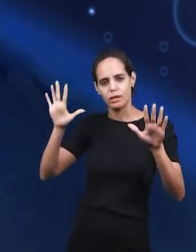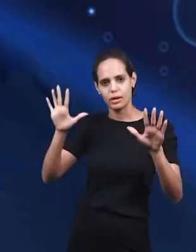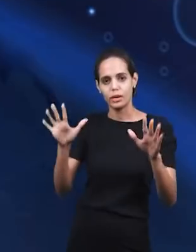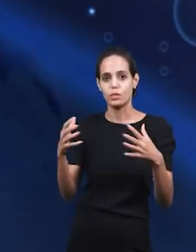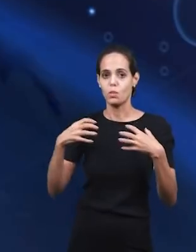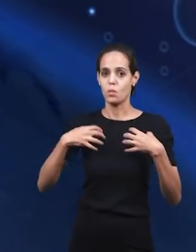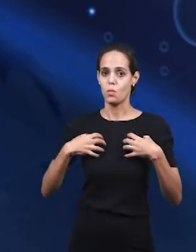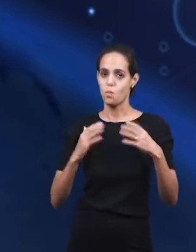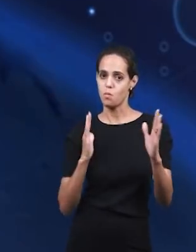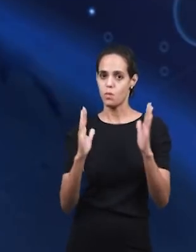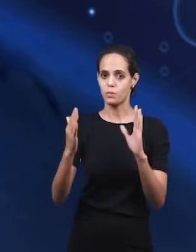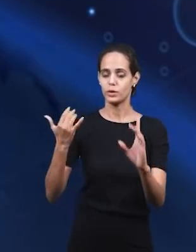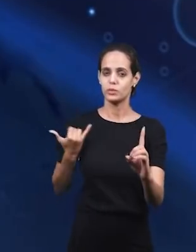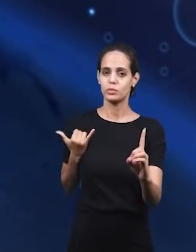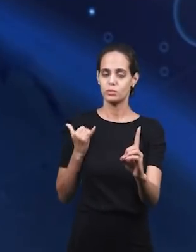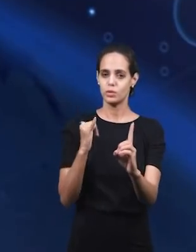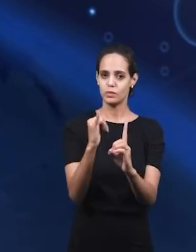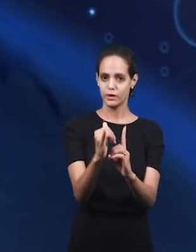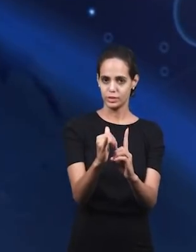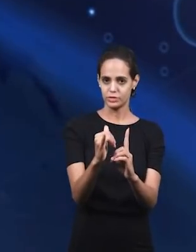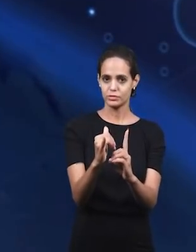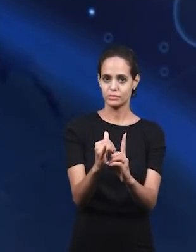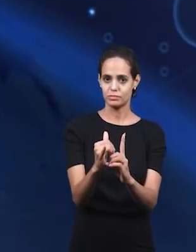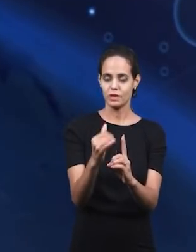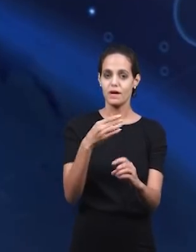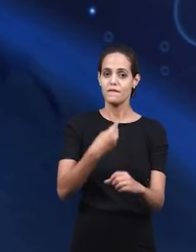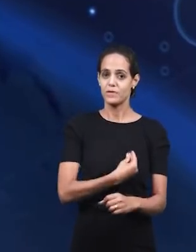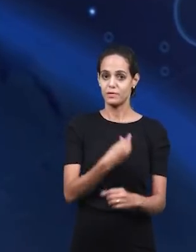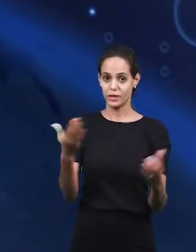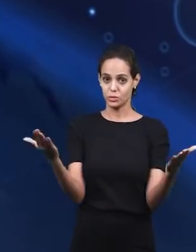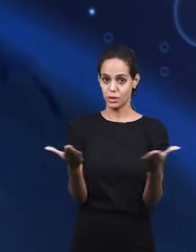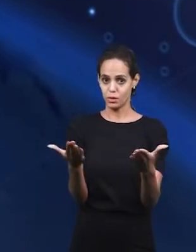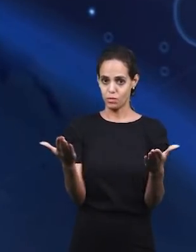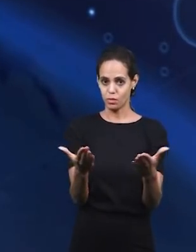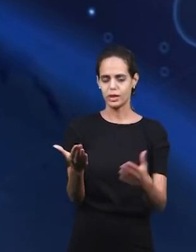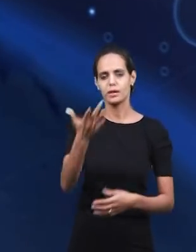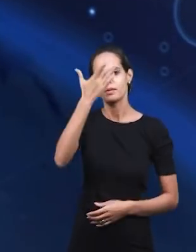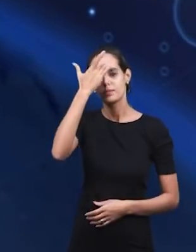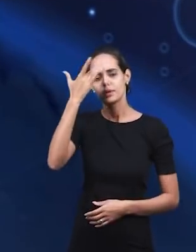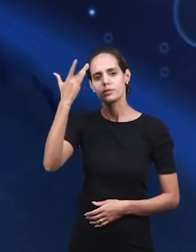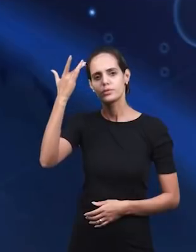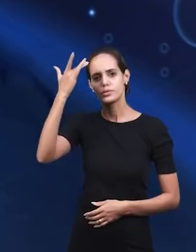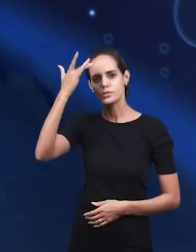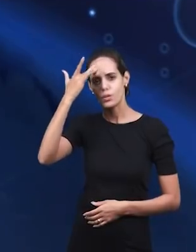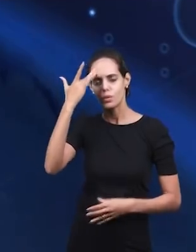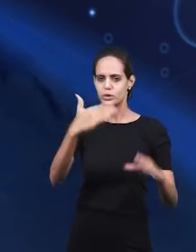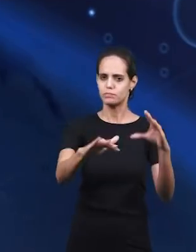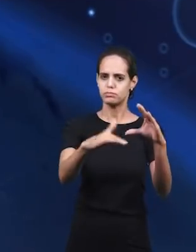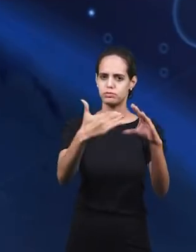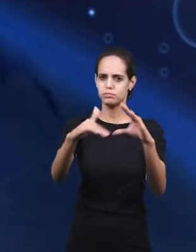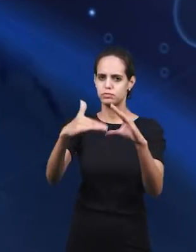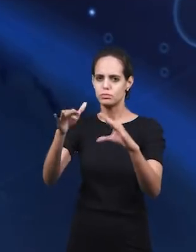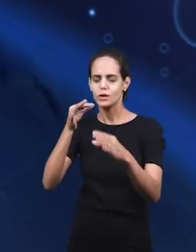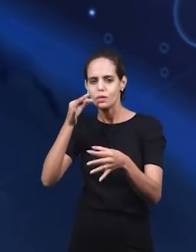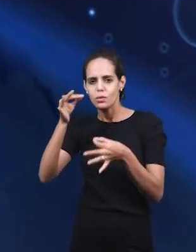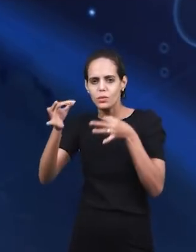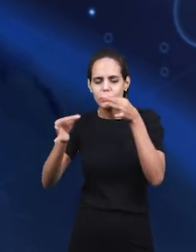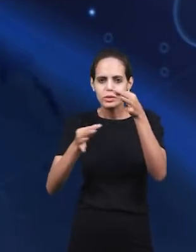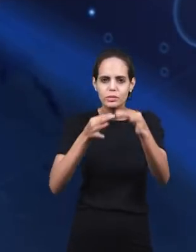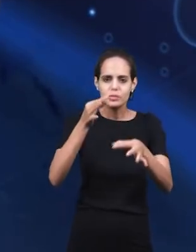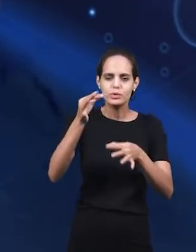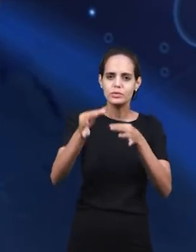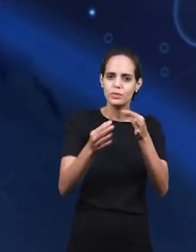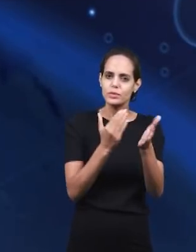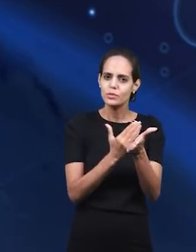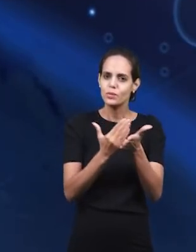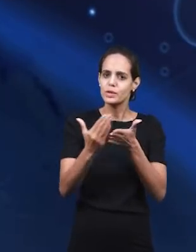que nós estamos vivendo. Outra expressão notável do pastor. Pessoas que estão enviando suas contribuições e